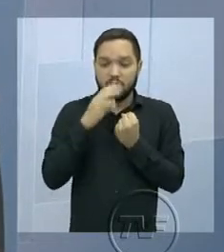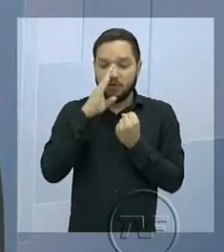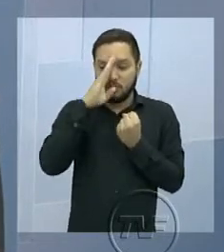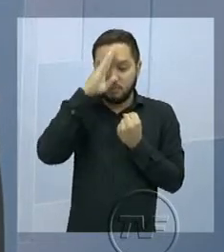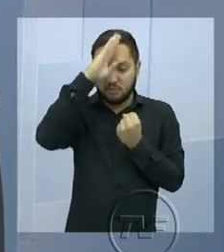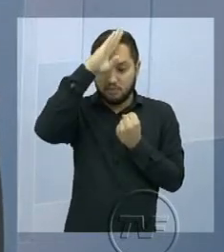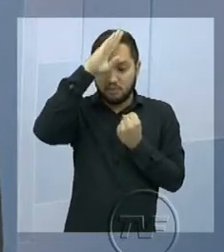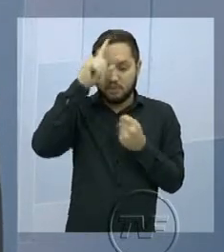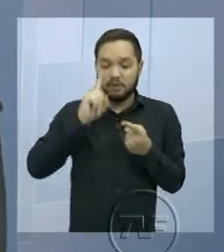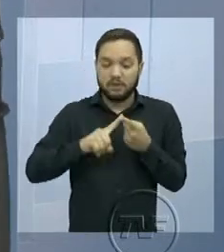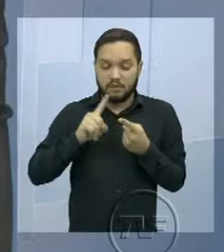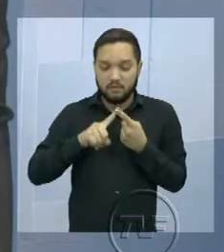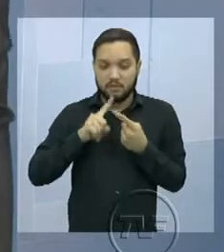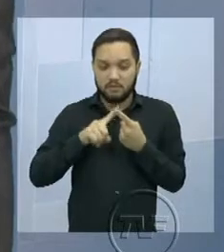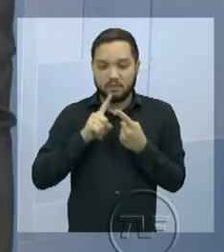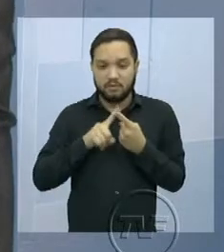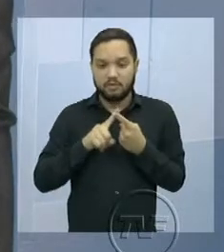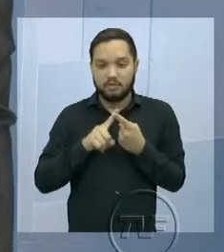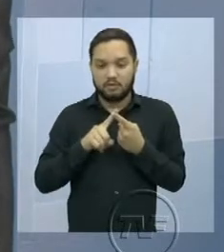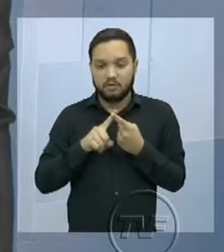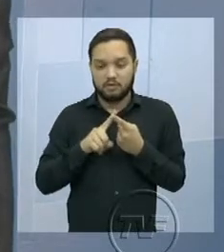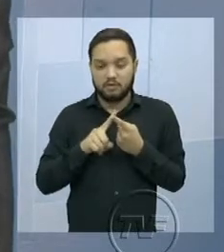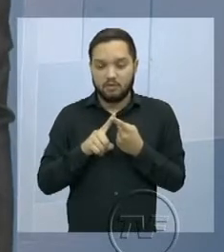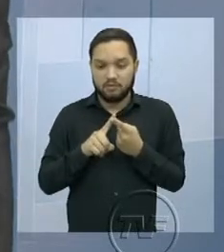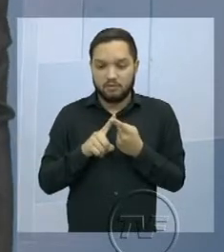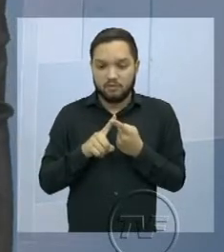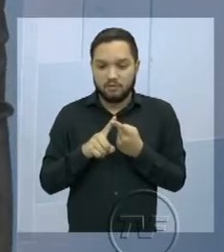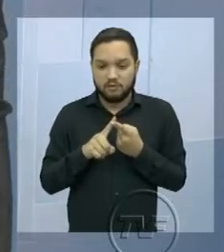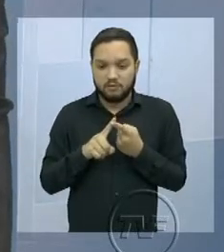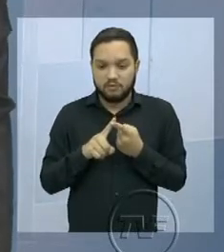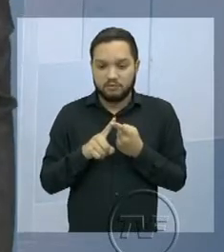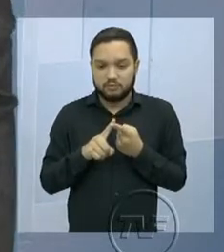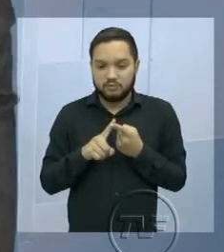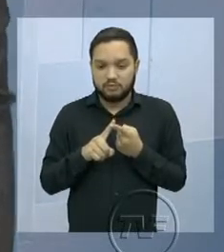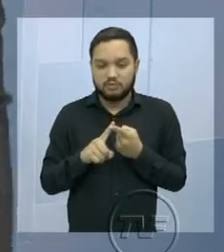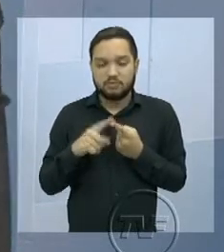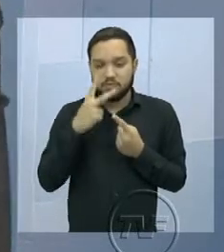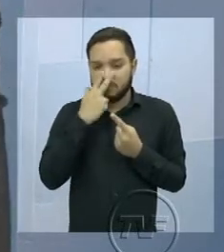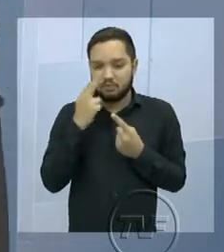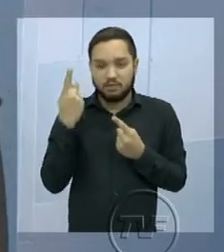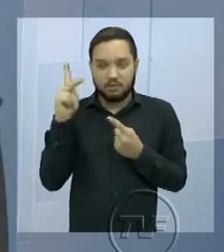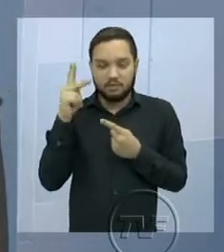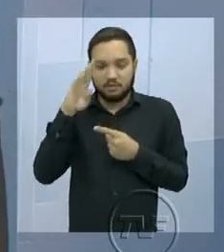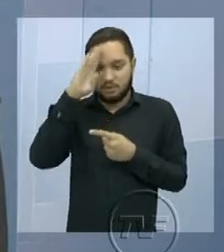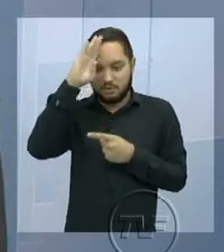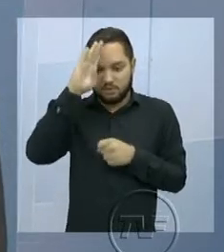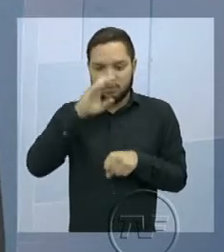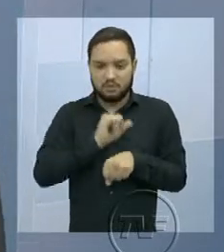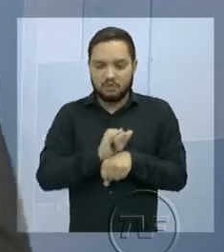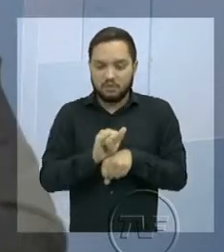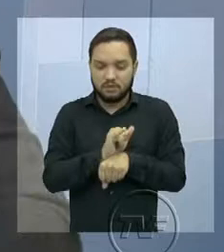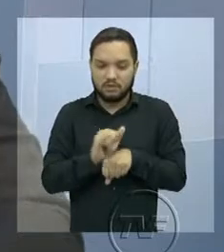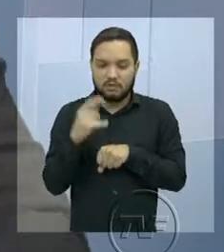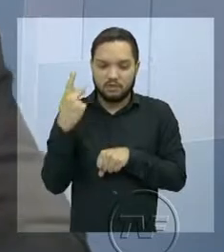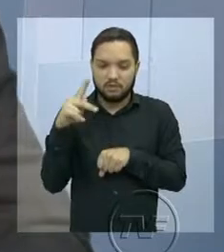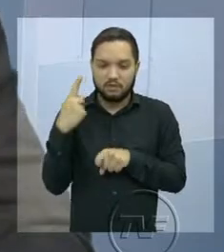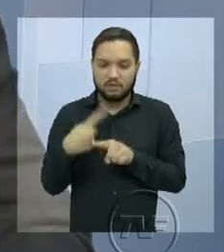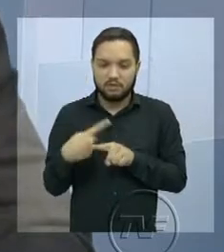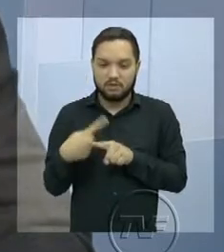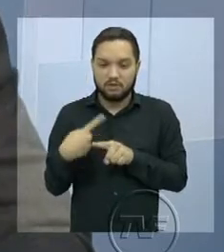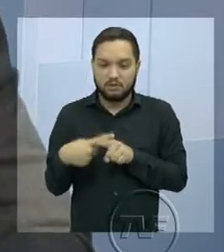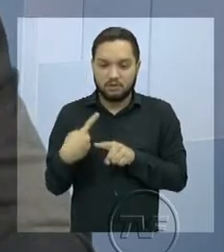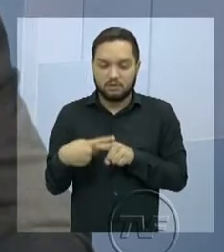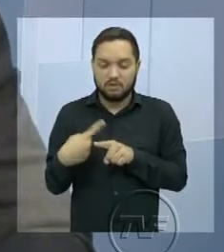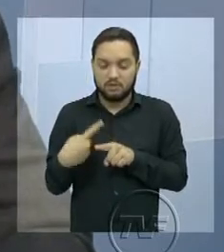como talvez tenha sido a última bala de prata do presidente Jair Messias Bolsonaro. Por quê, Paulo? Nós estamos chegando